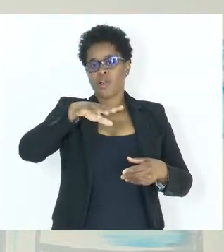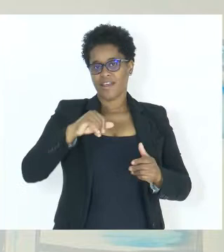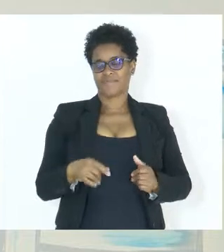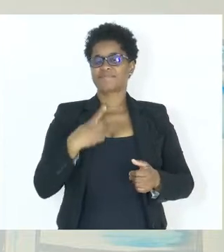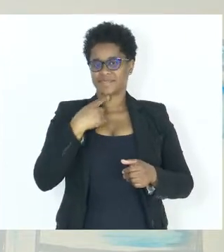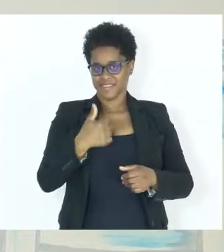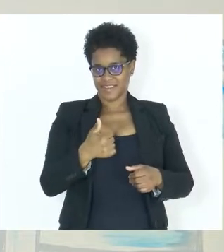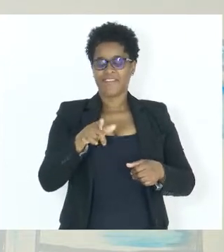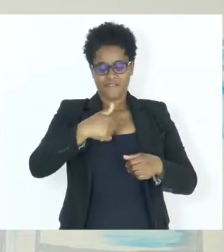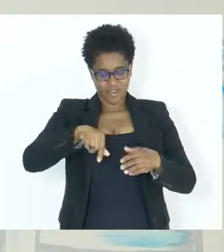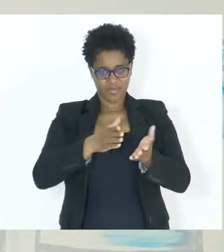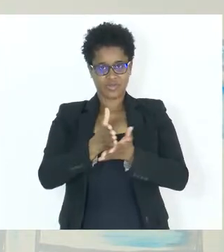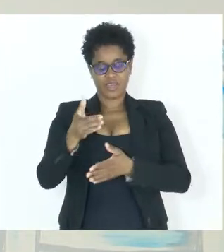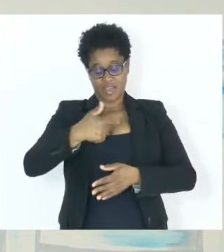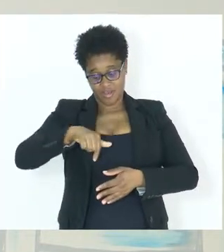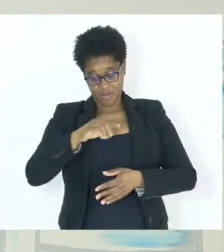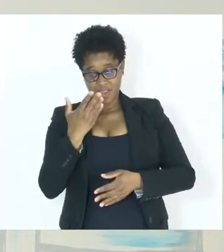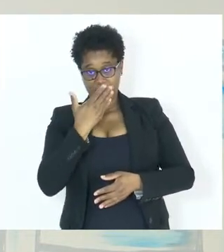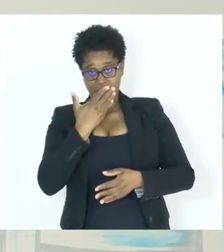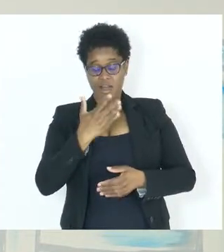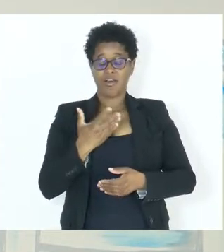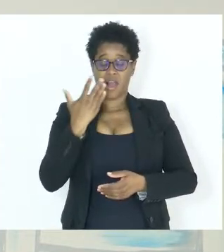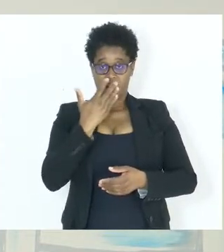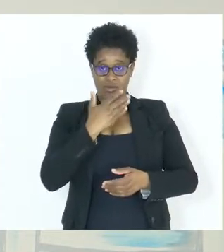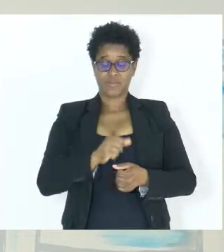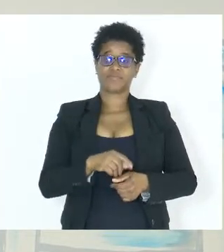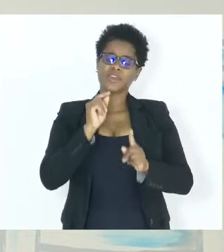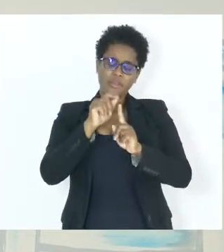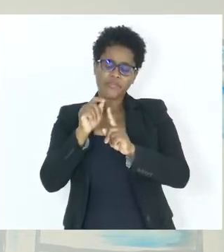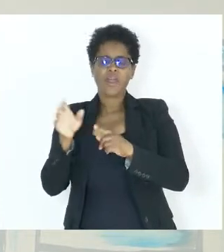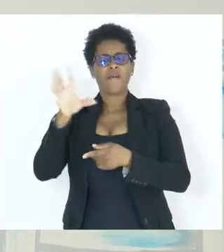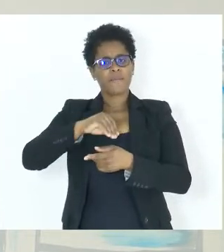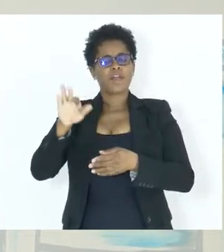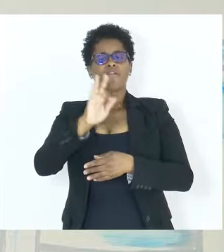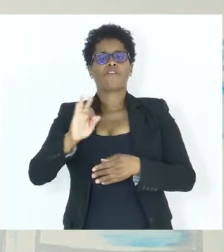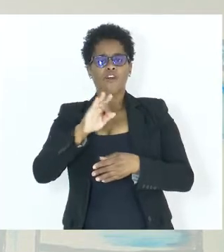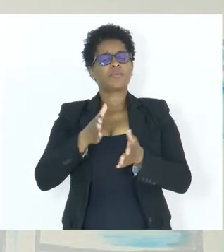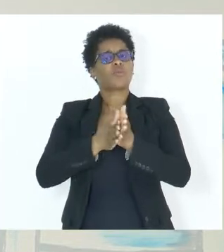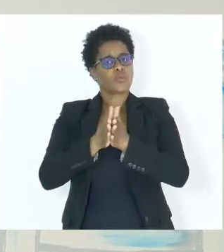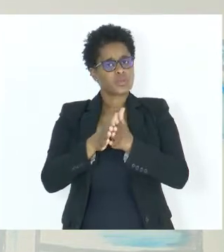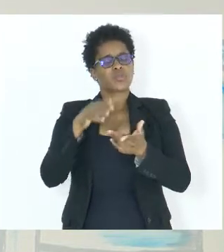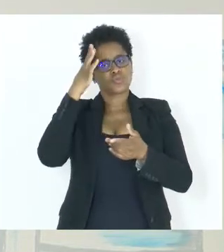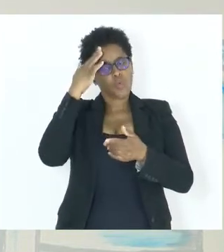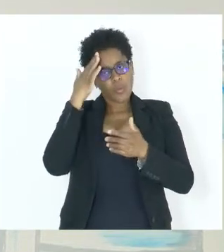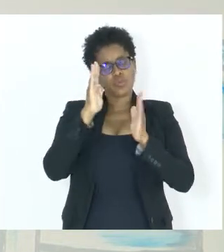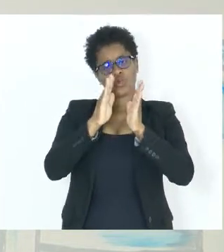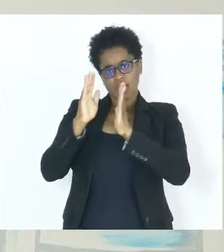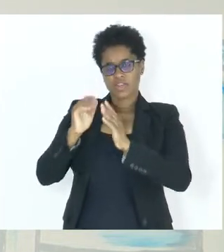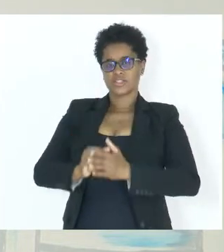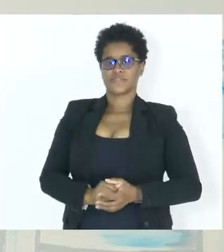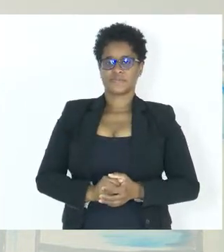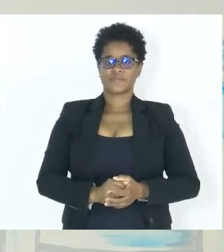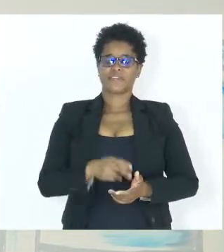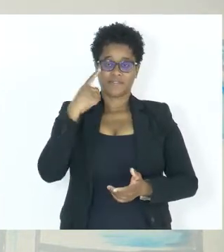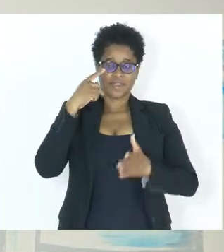certo? Vamos continuar a nossa aula, identificar mais formas de usar os números